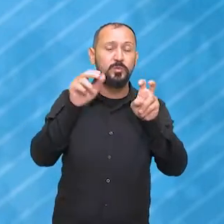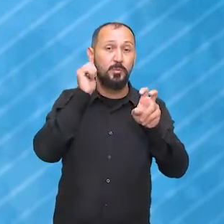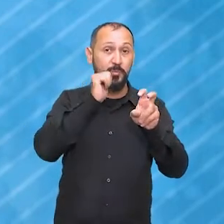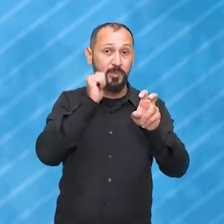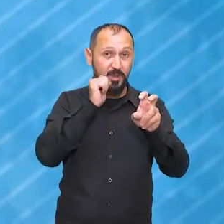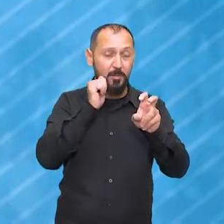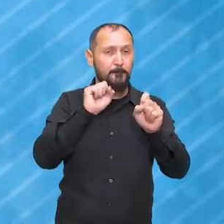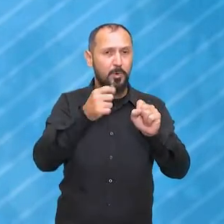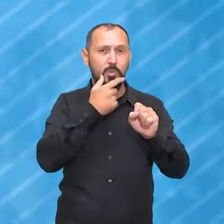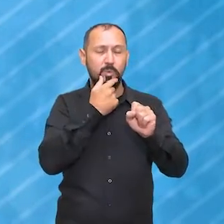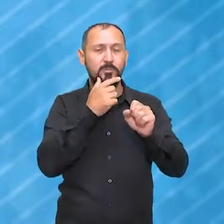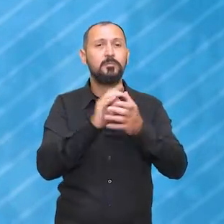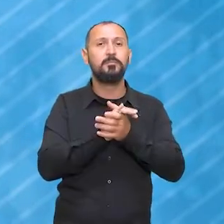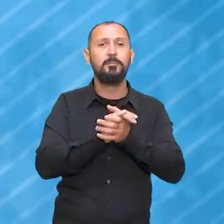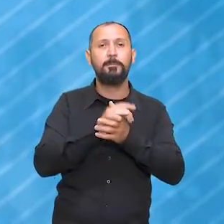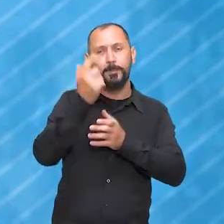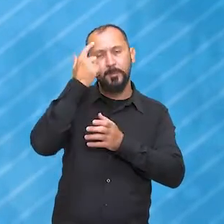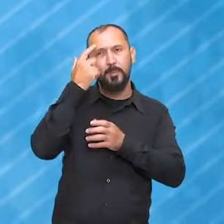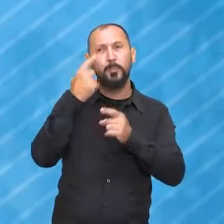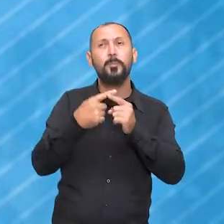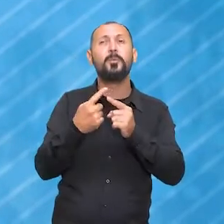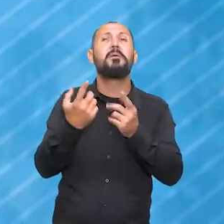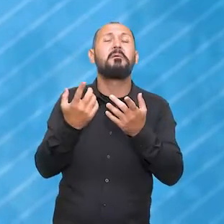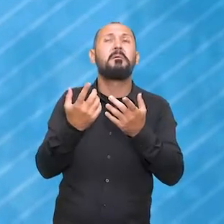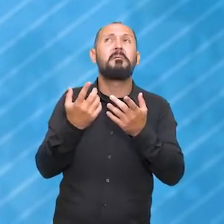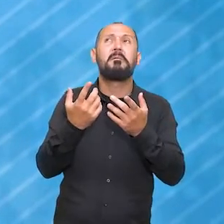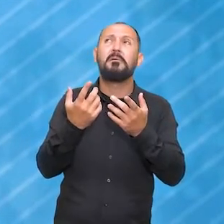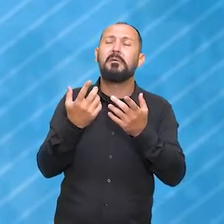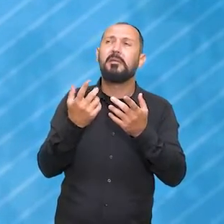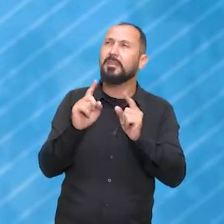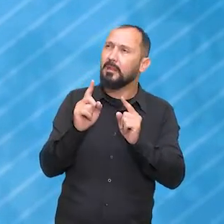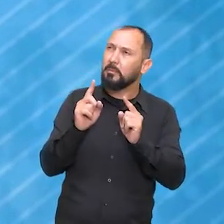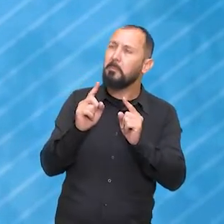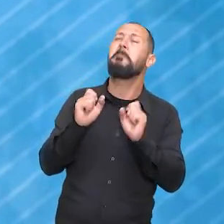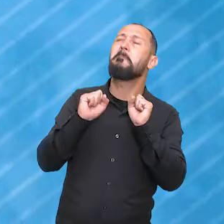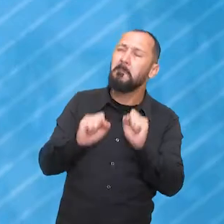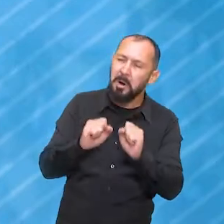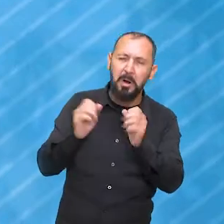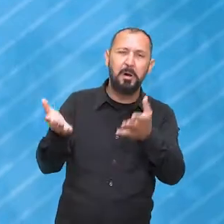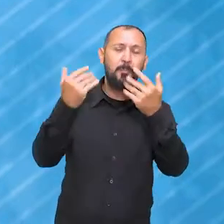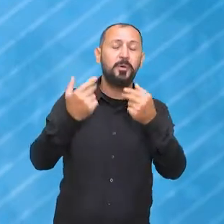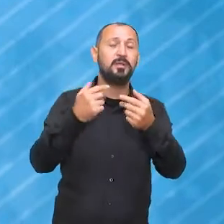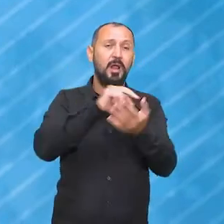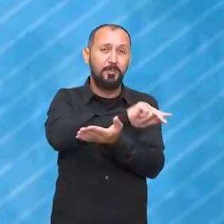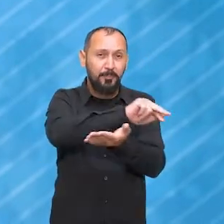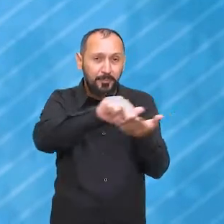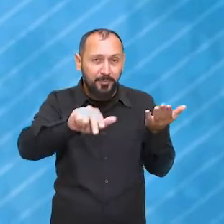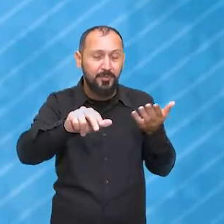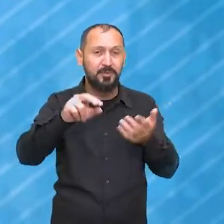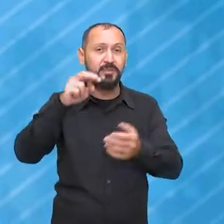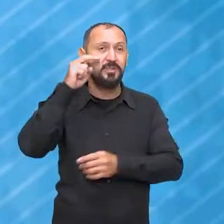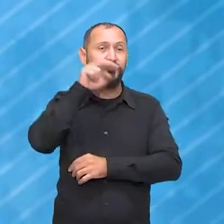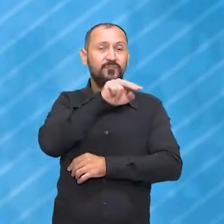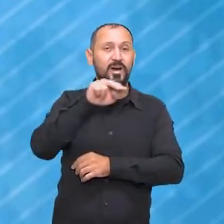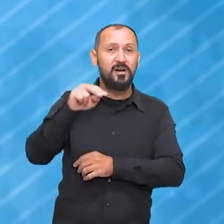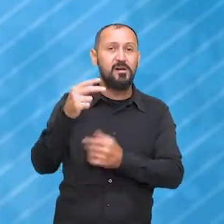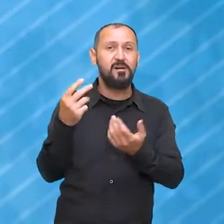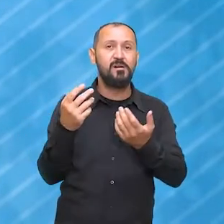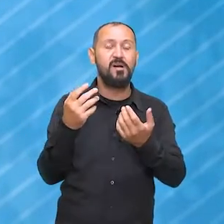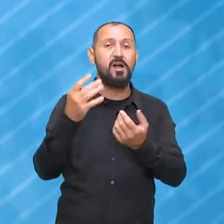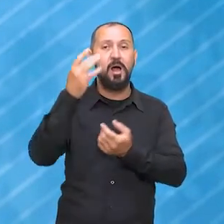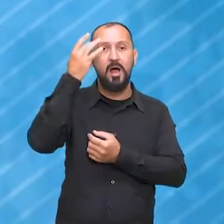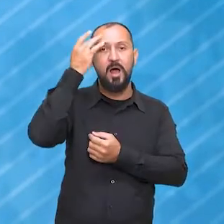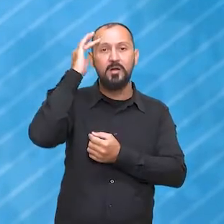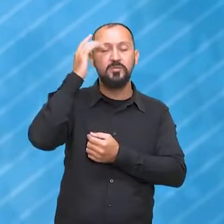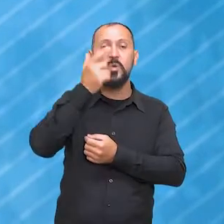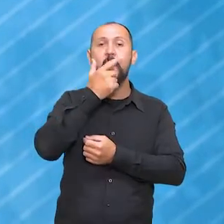mulher advogada? Eu penso assim, por que não? Né? Porque se a gente fala dessa pluralidade, dessa visão,